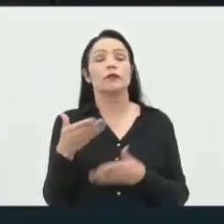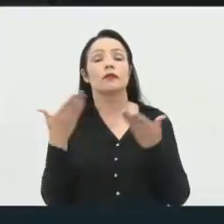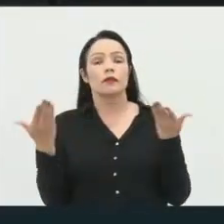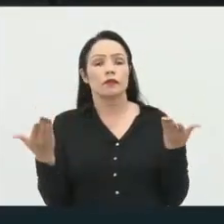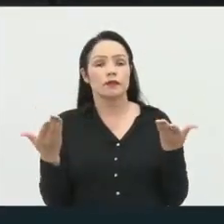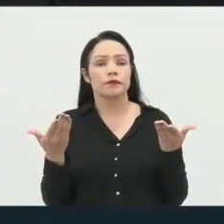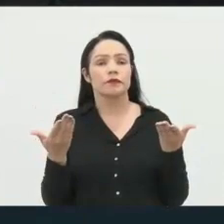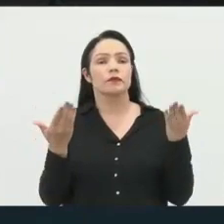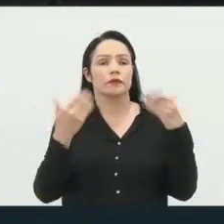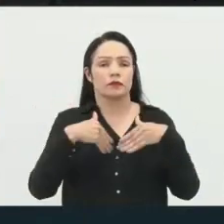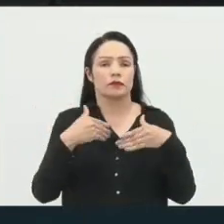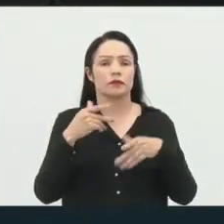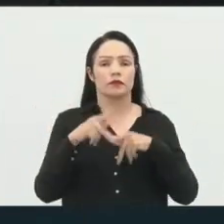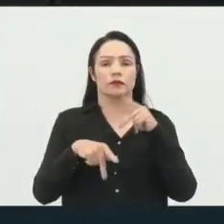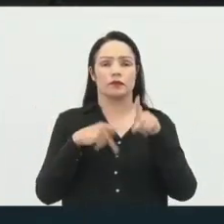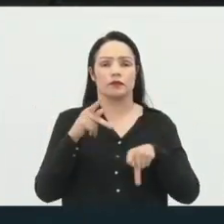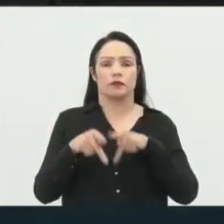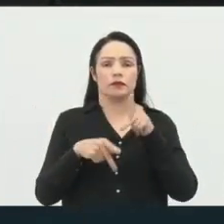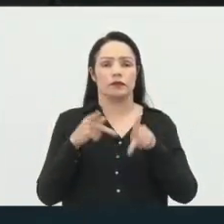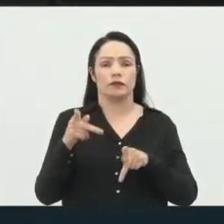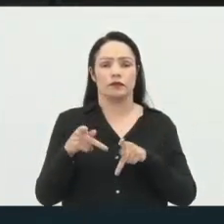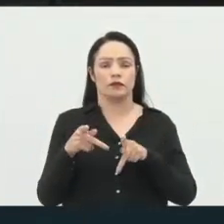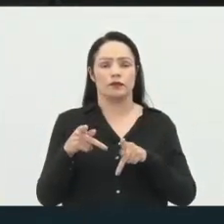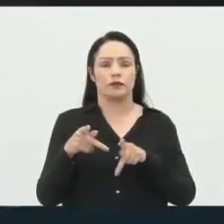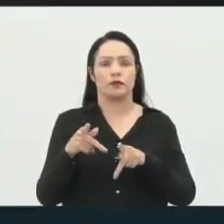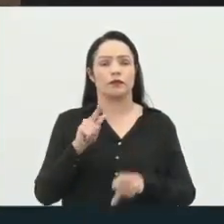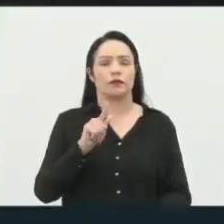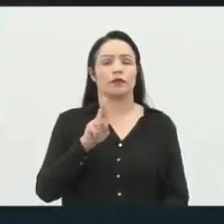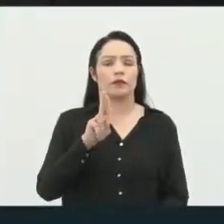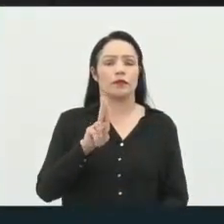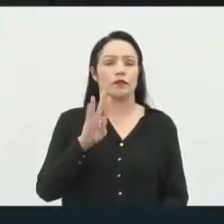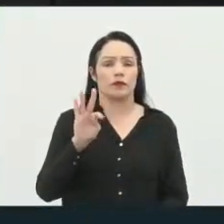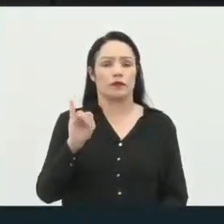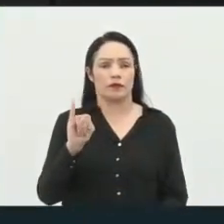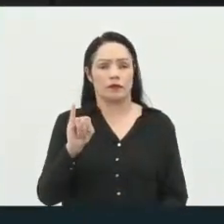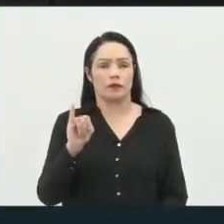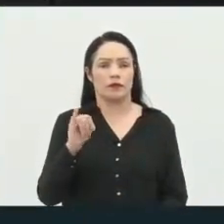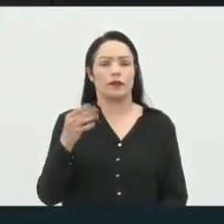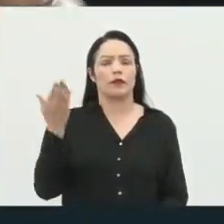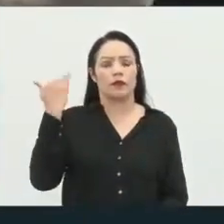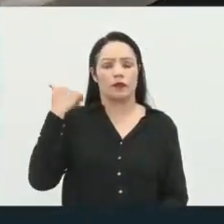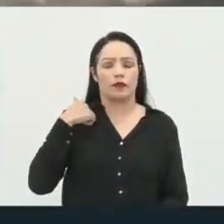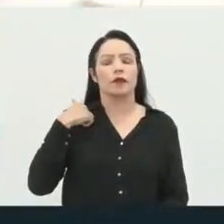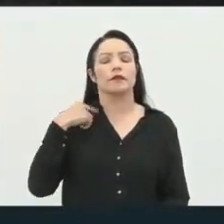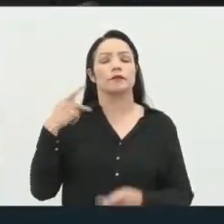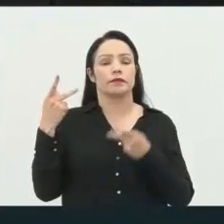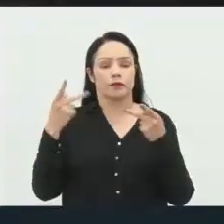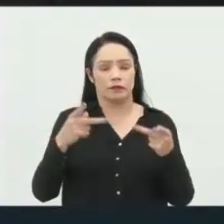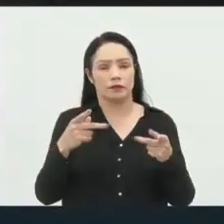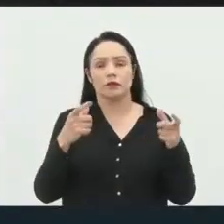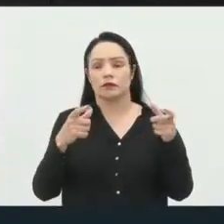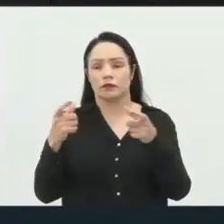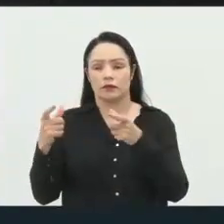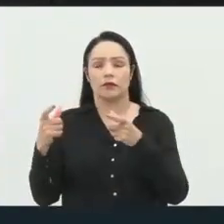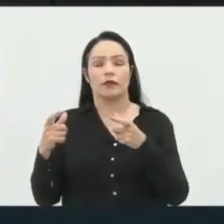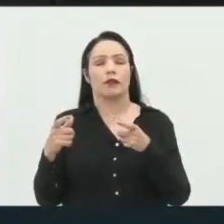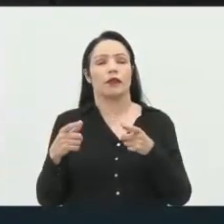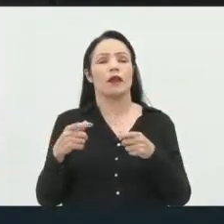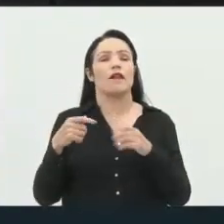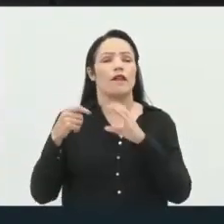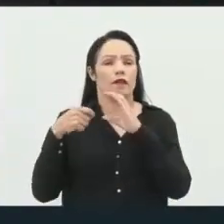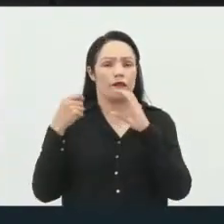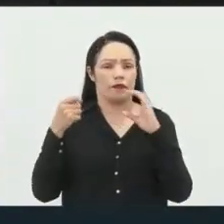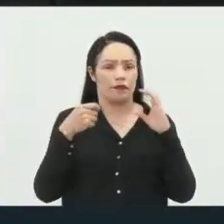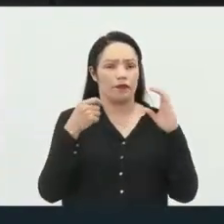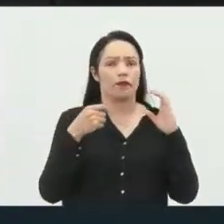o Ghost quando íamos equipamentos de saúde Quantos vídeos ele não fez dizendo que faltava isso faltava aquilo e